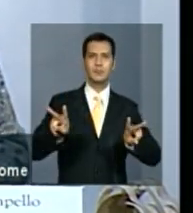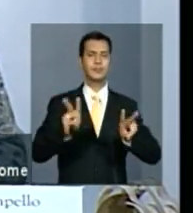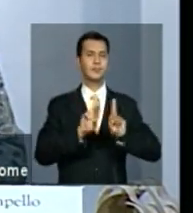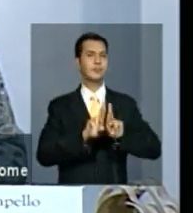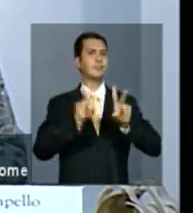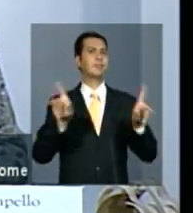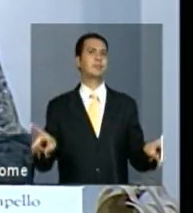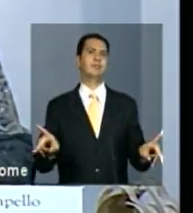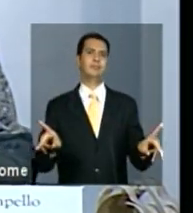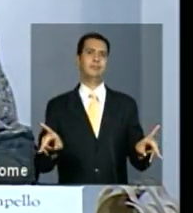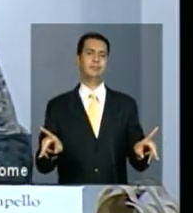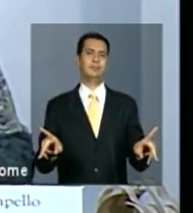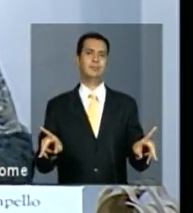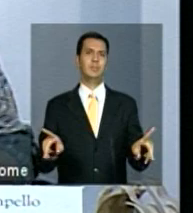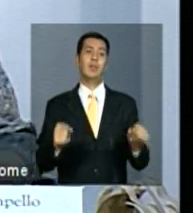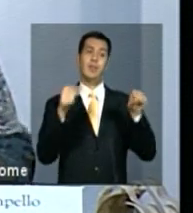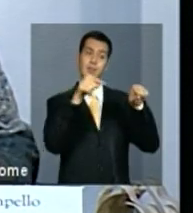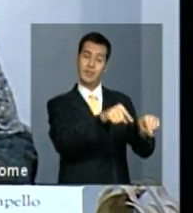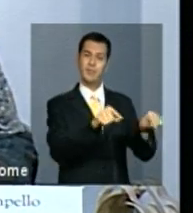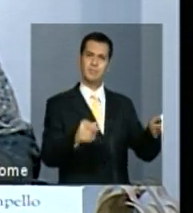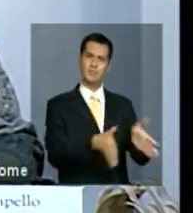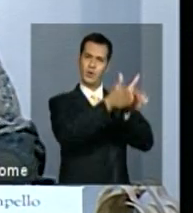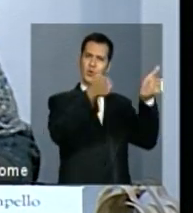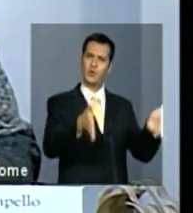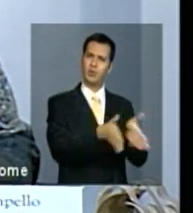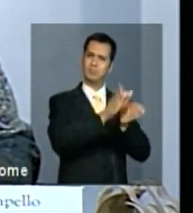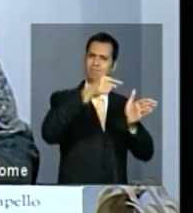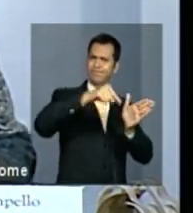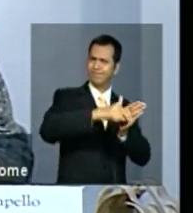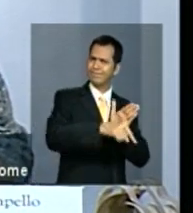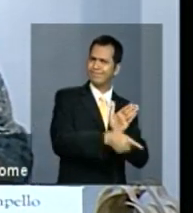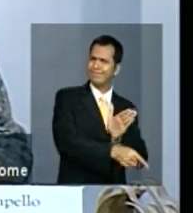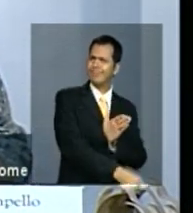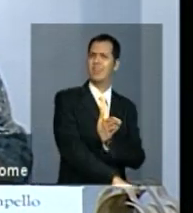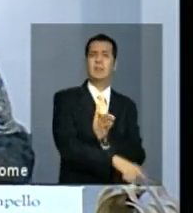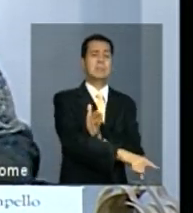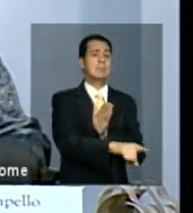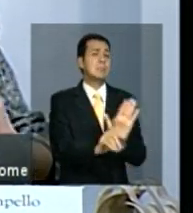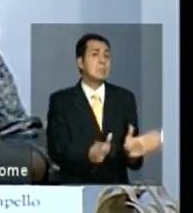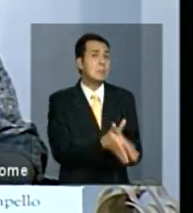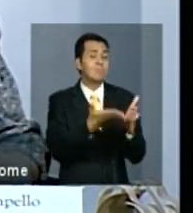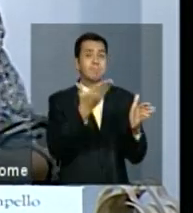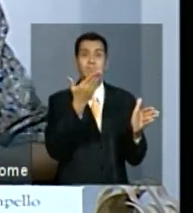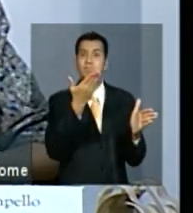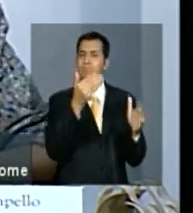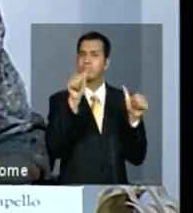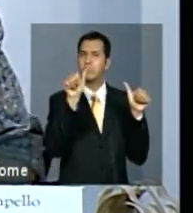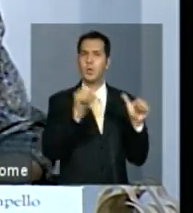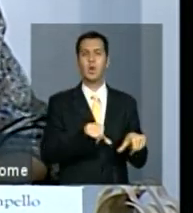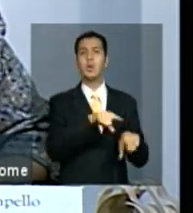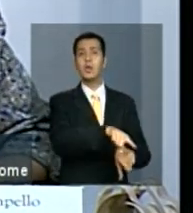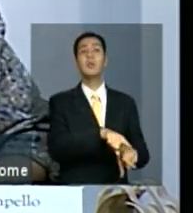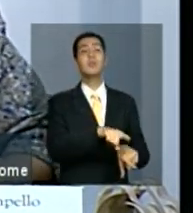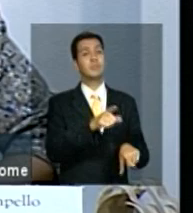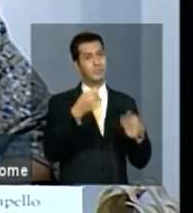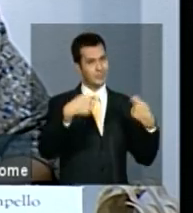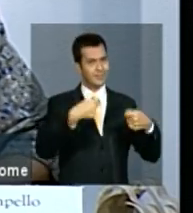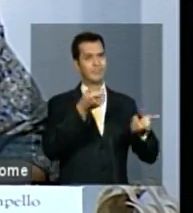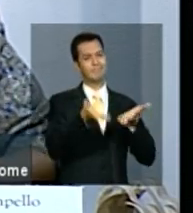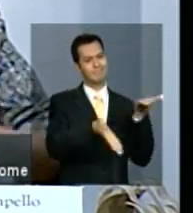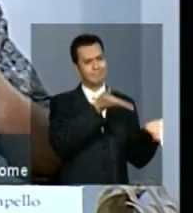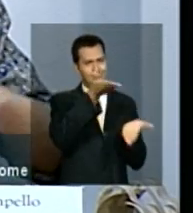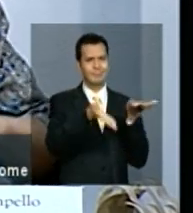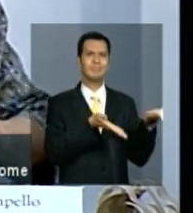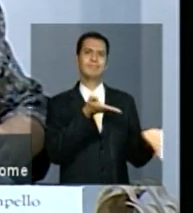pobreza não só dado a tragédia e a dificuldade que envolve a vida dessas pessoas mas a necessidade que se busquem